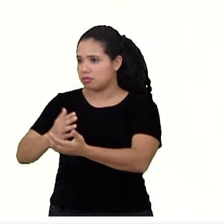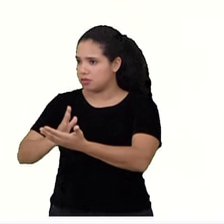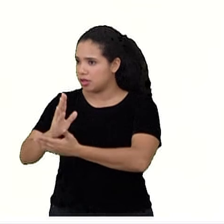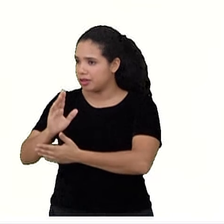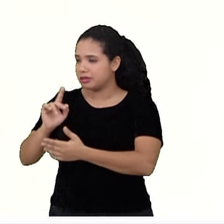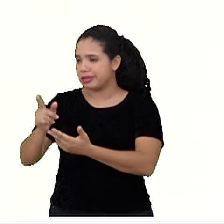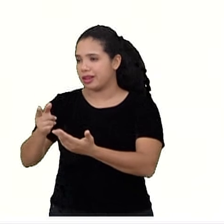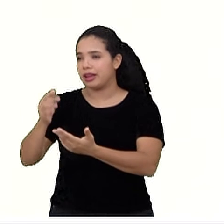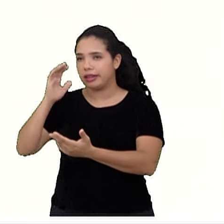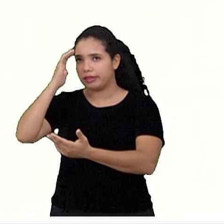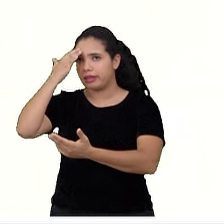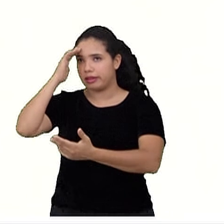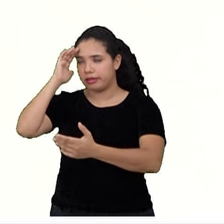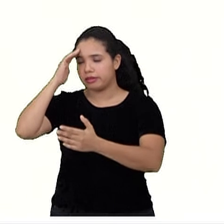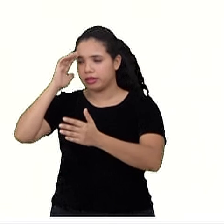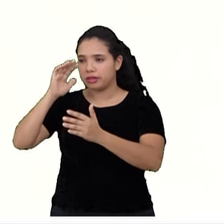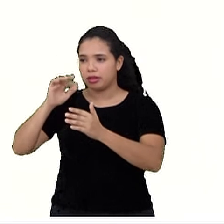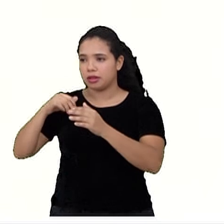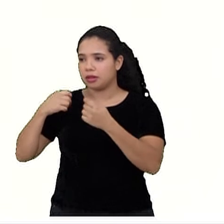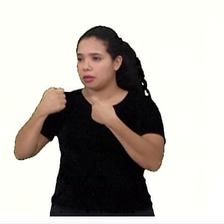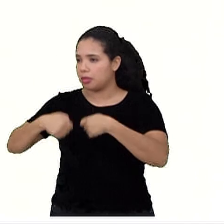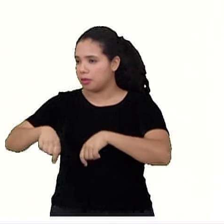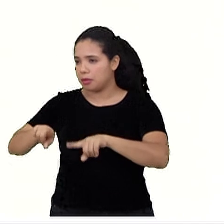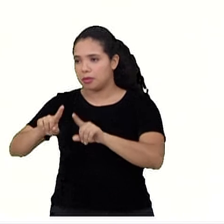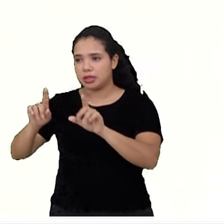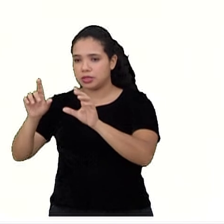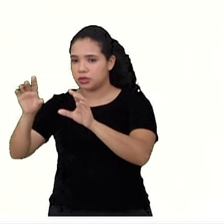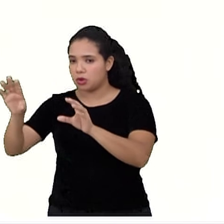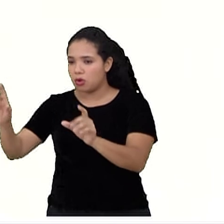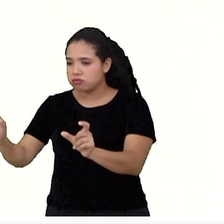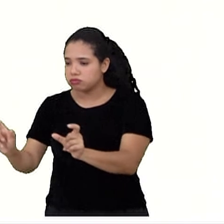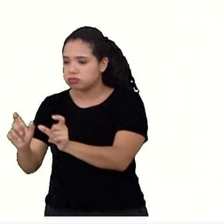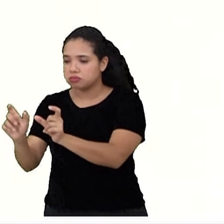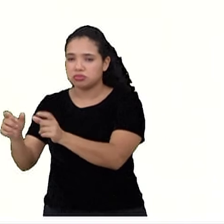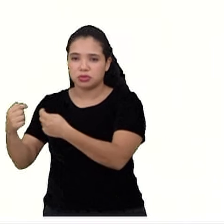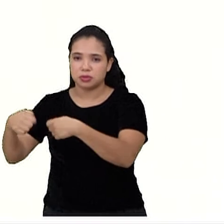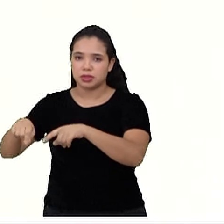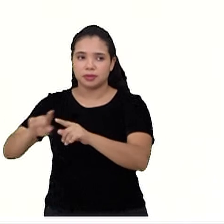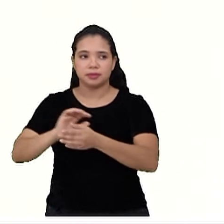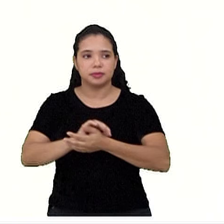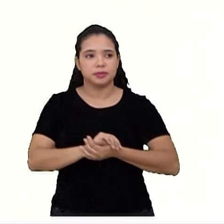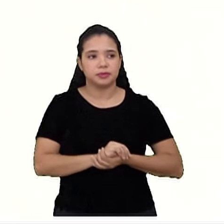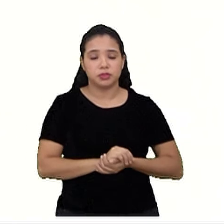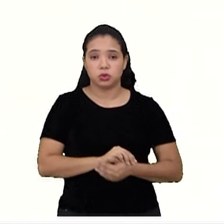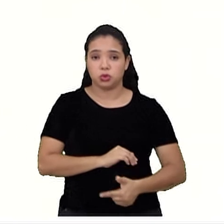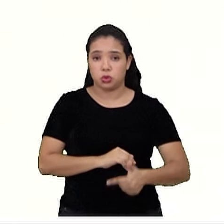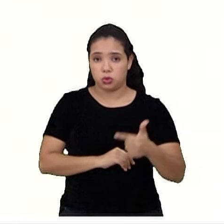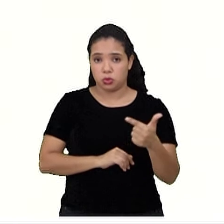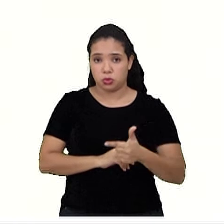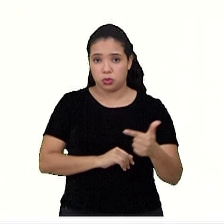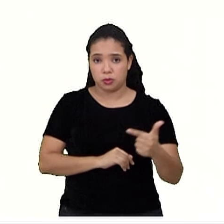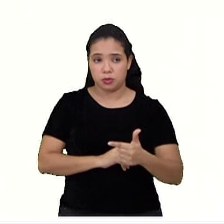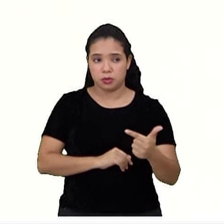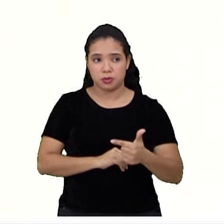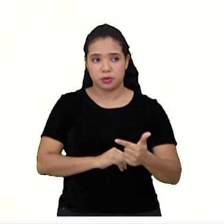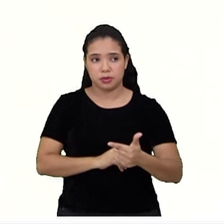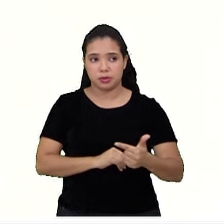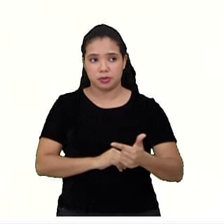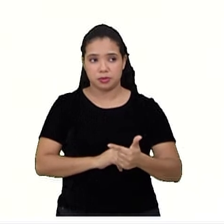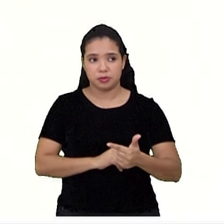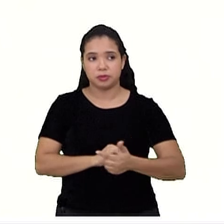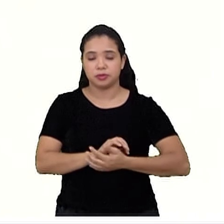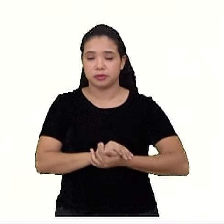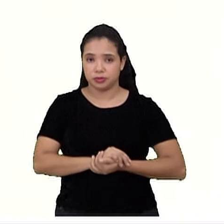ficar esperando um complemento, né? Número 2, pessoal, if Jane studies, she would pass.